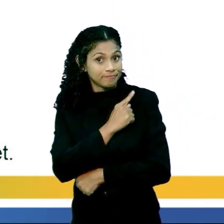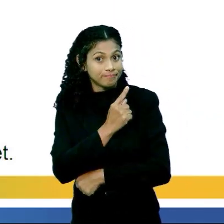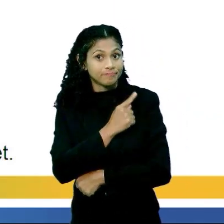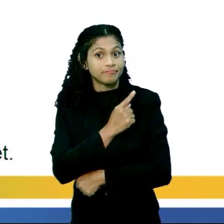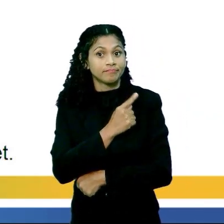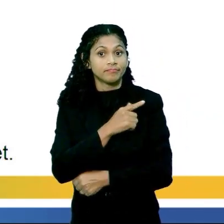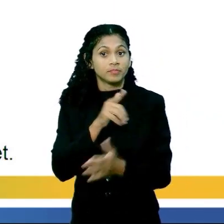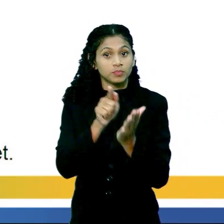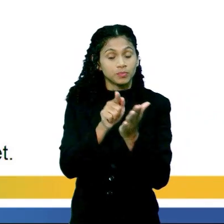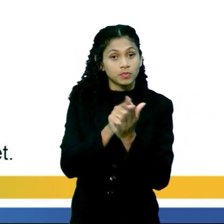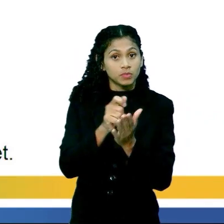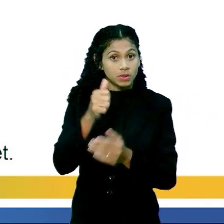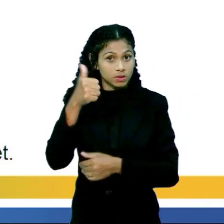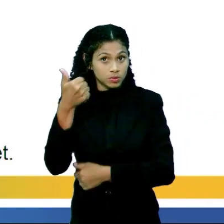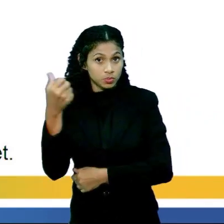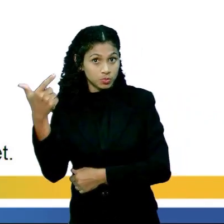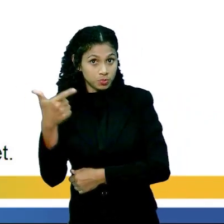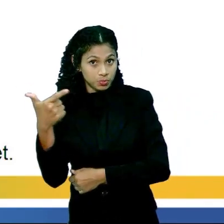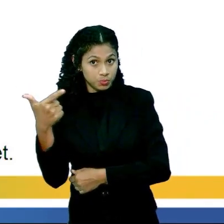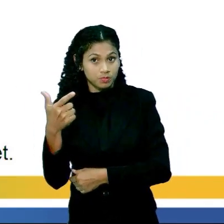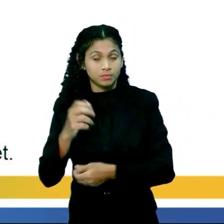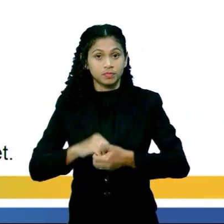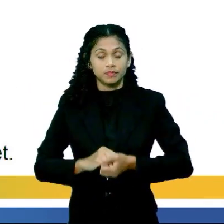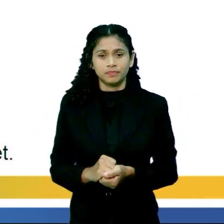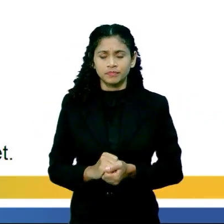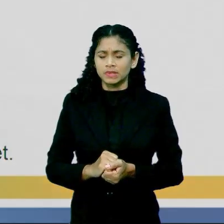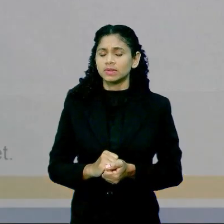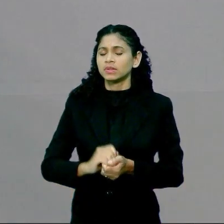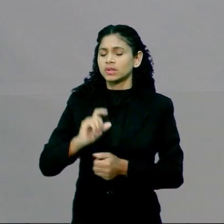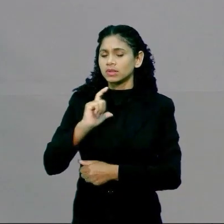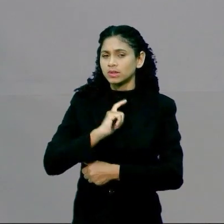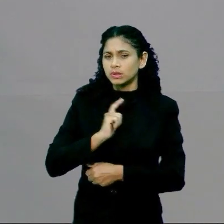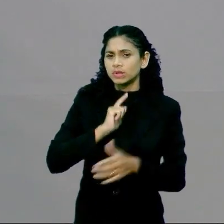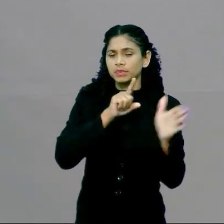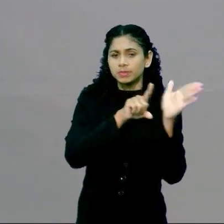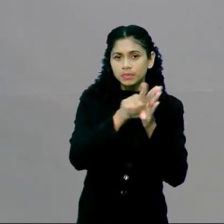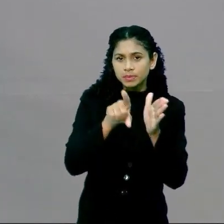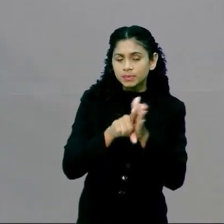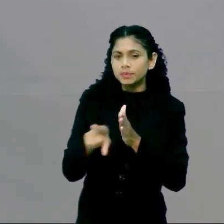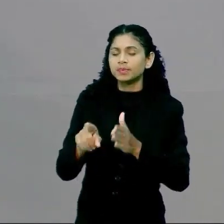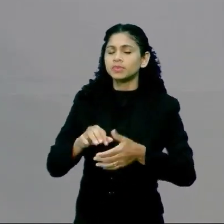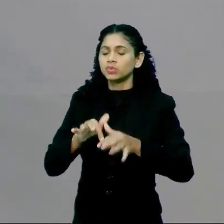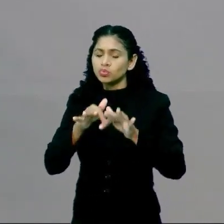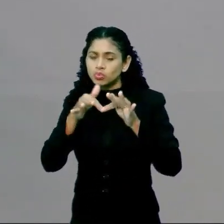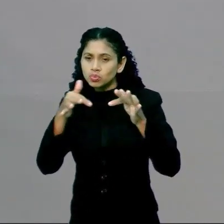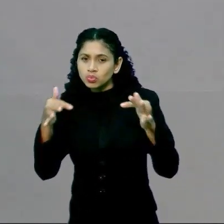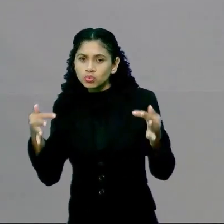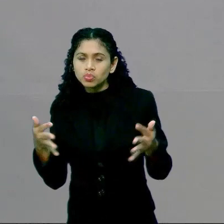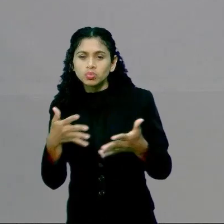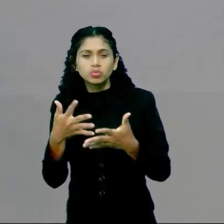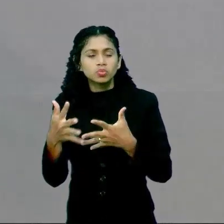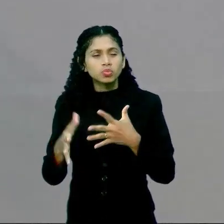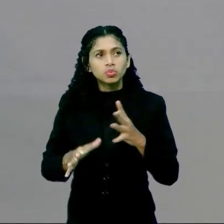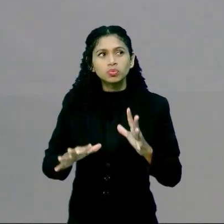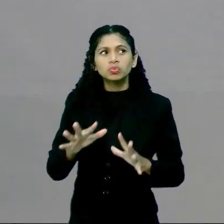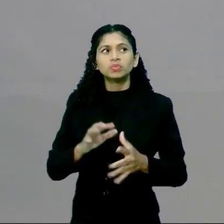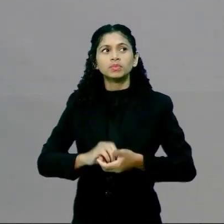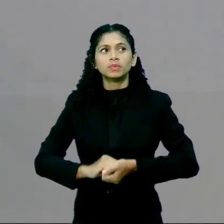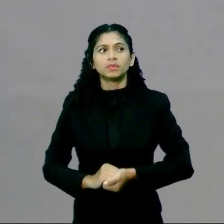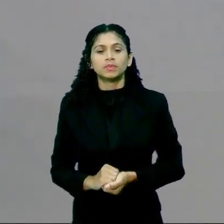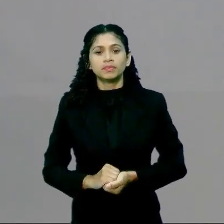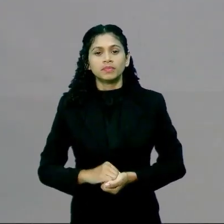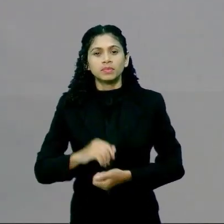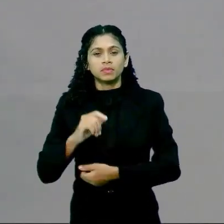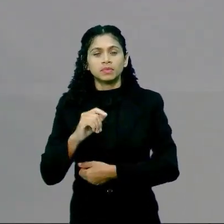tempo. Então temos uma questão bem rebuscada, né? Galera, quando a gente vê essas questões que